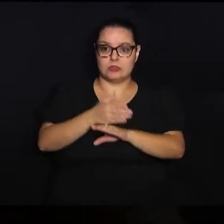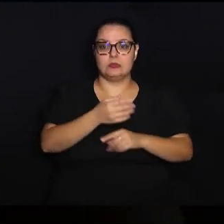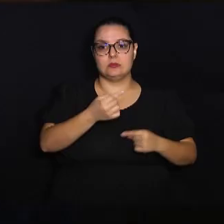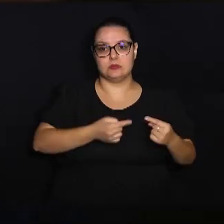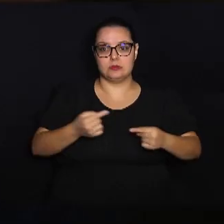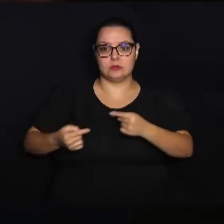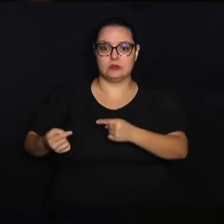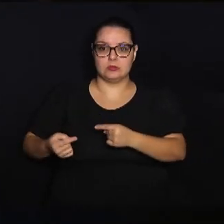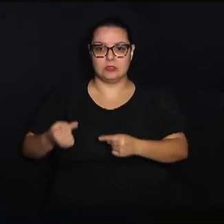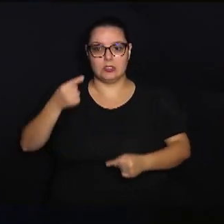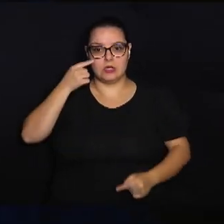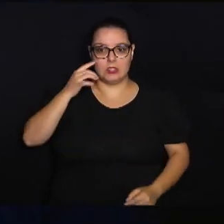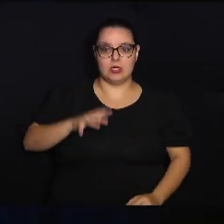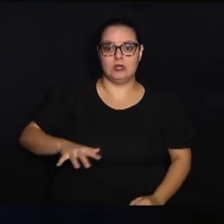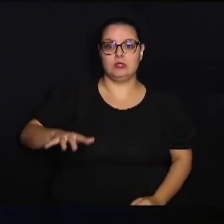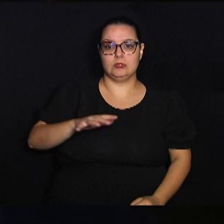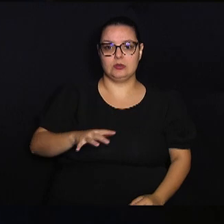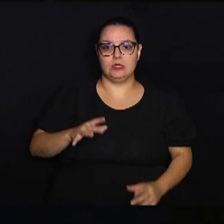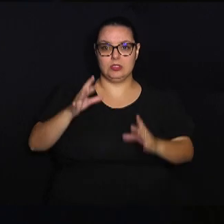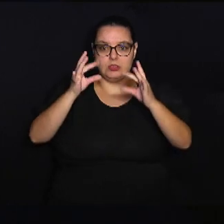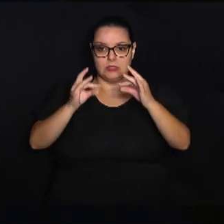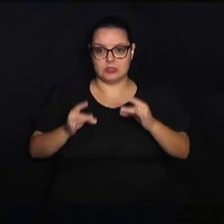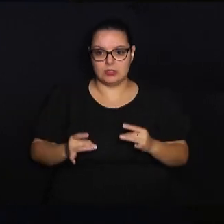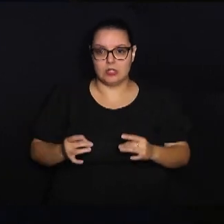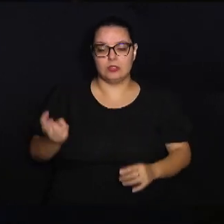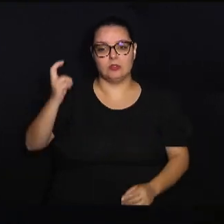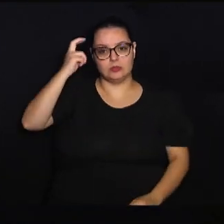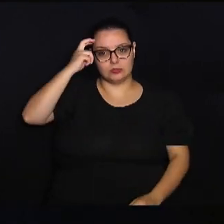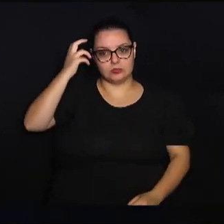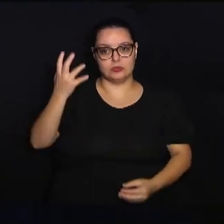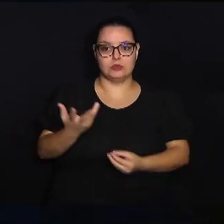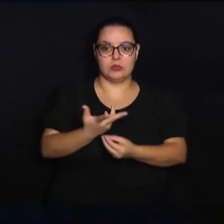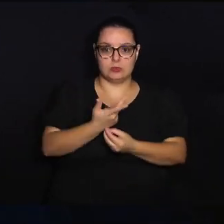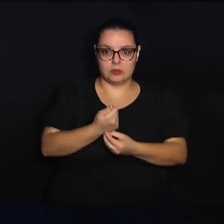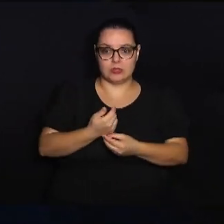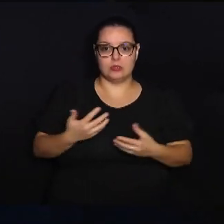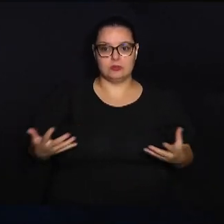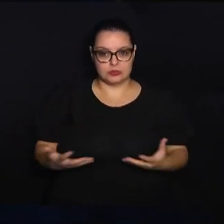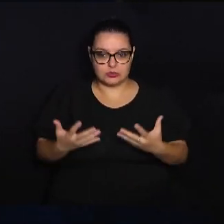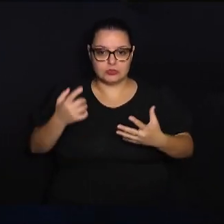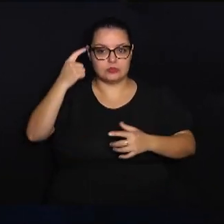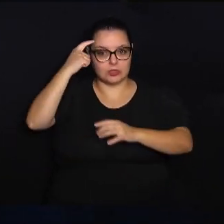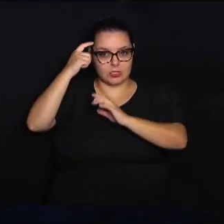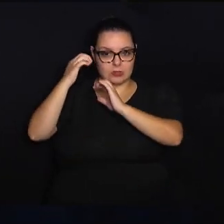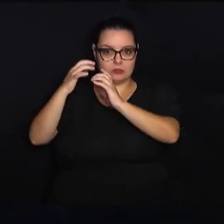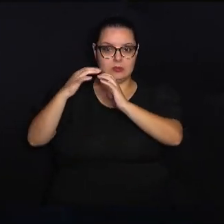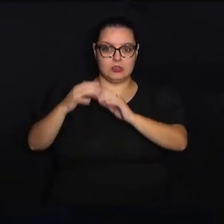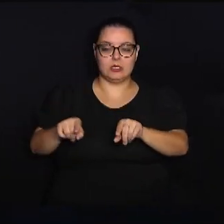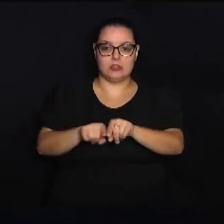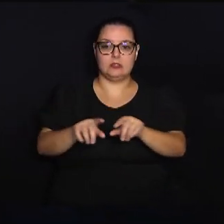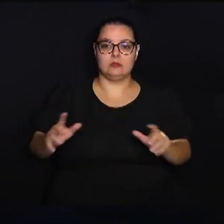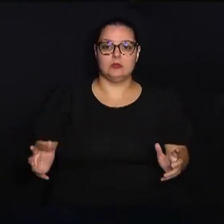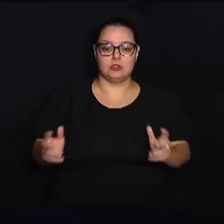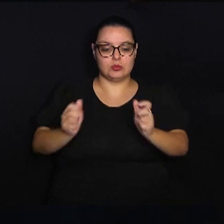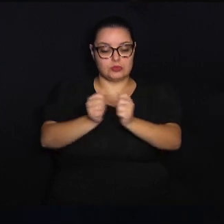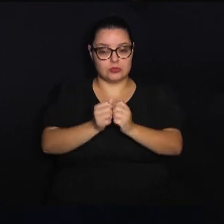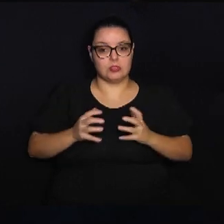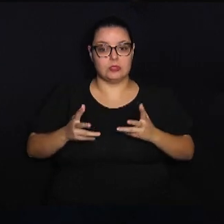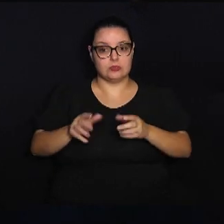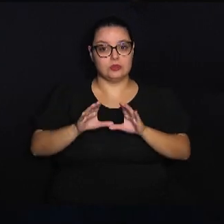adeptos, admiradores e a população em geral. Celebrar as culturas urbanas e suas origens